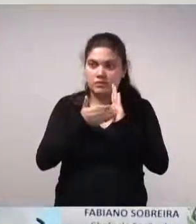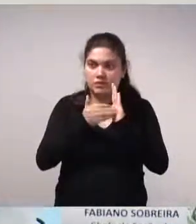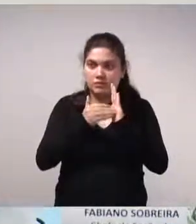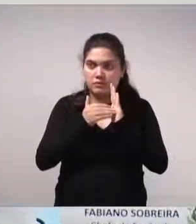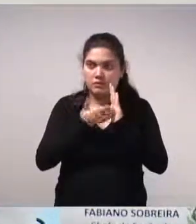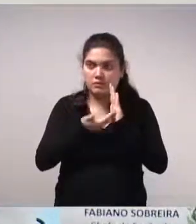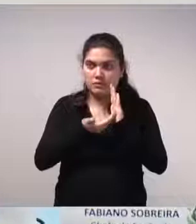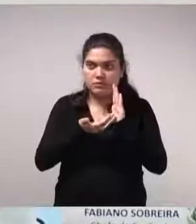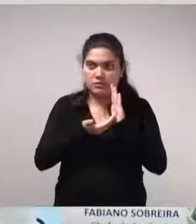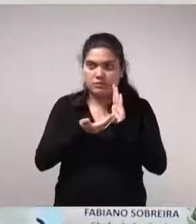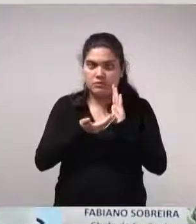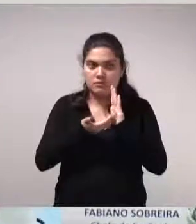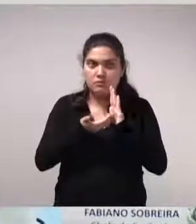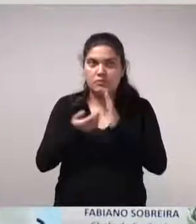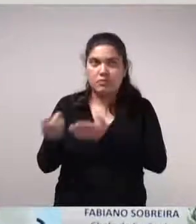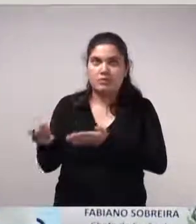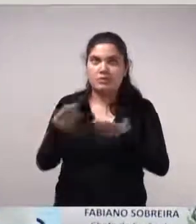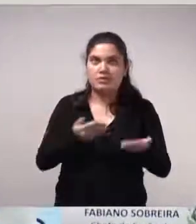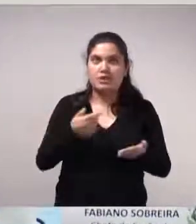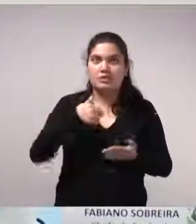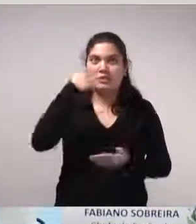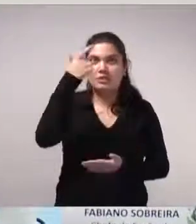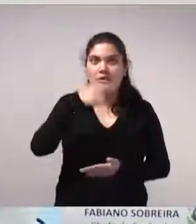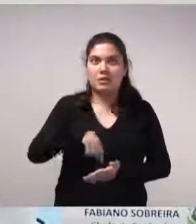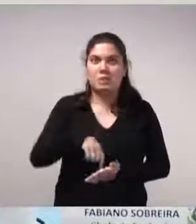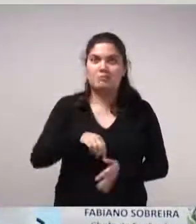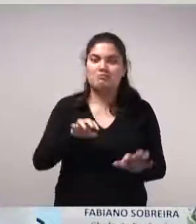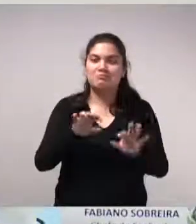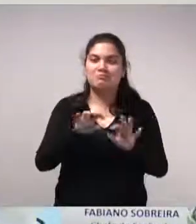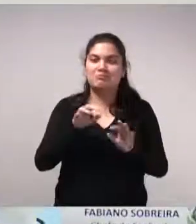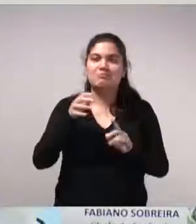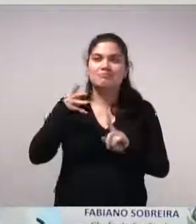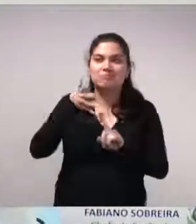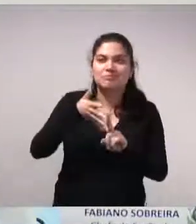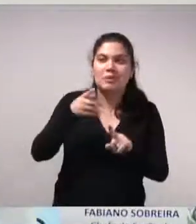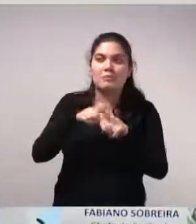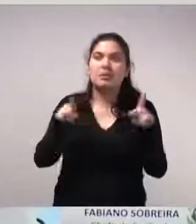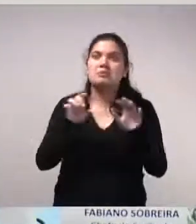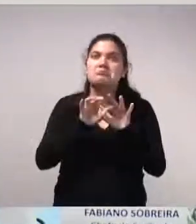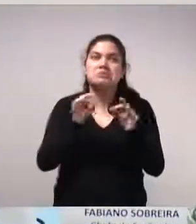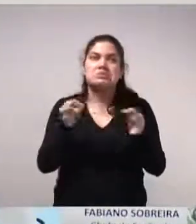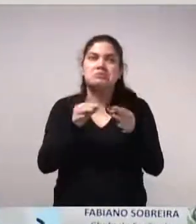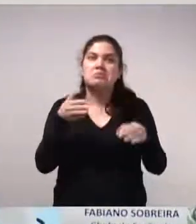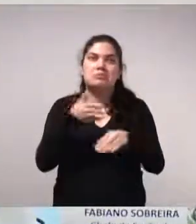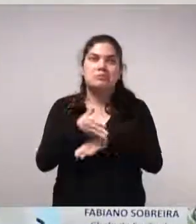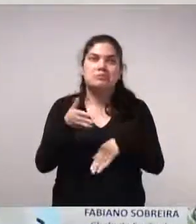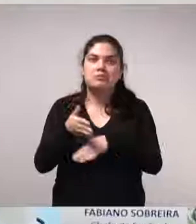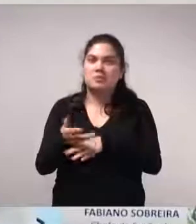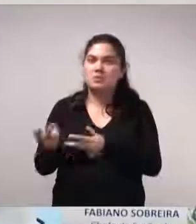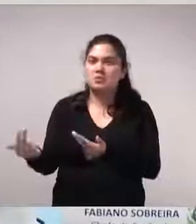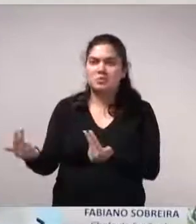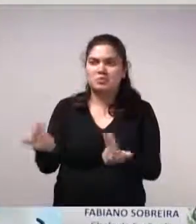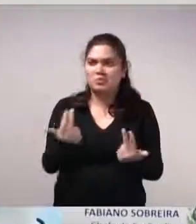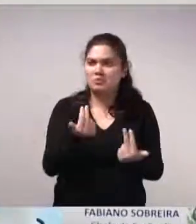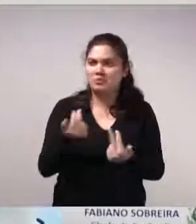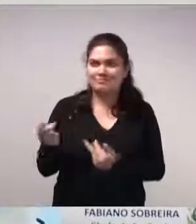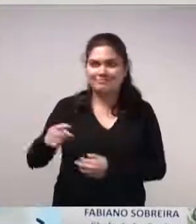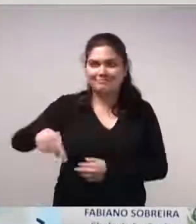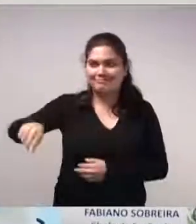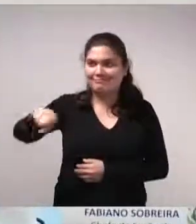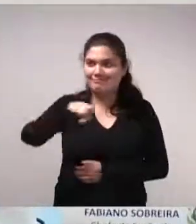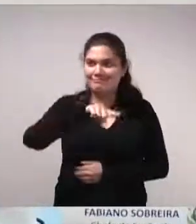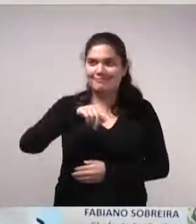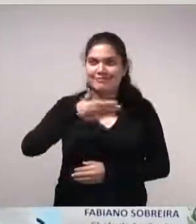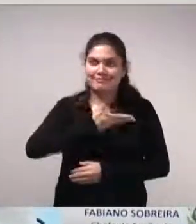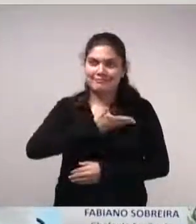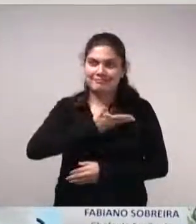Me apresentaram como moderador, mas, na verdade, eu sou um simples participante aqui da apresentação, como todos os colegas, os outros colegas,